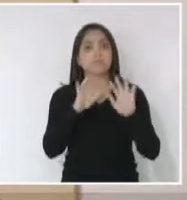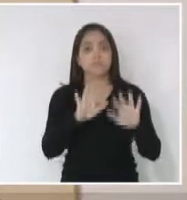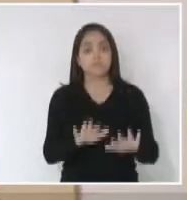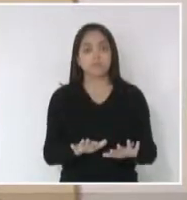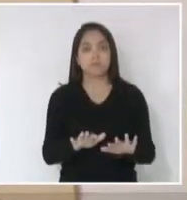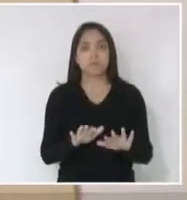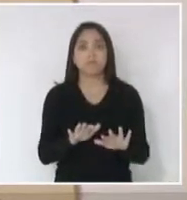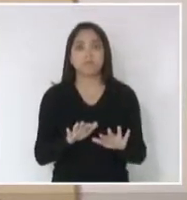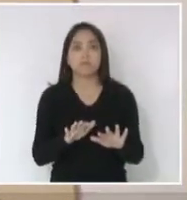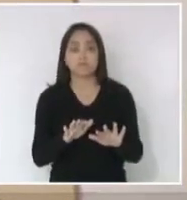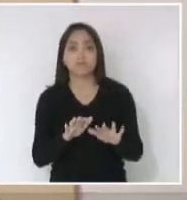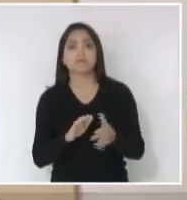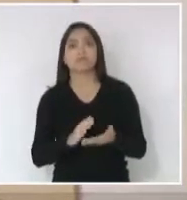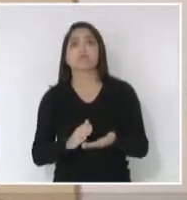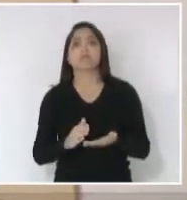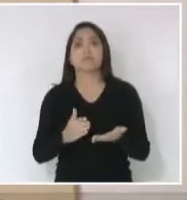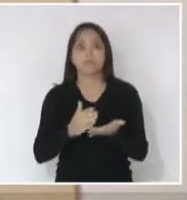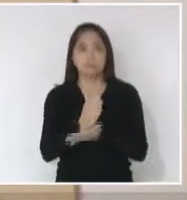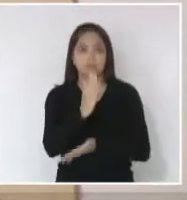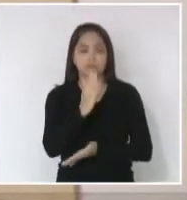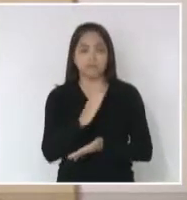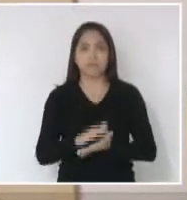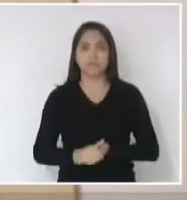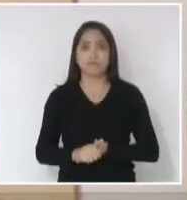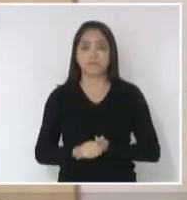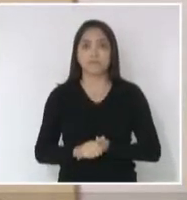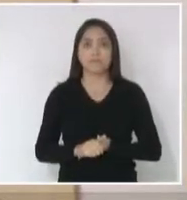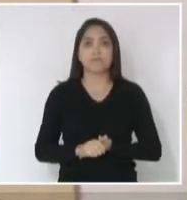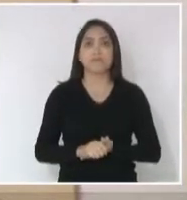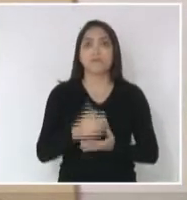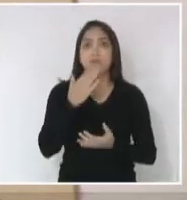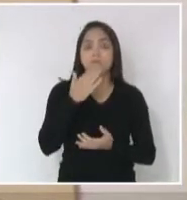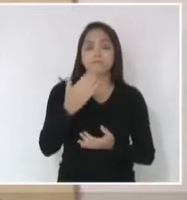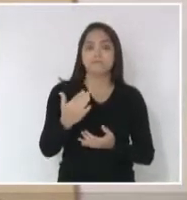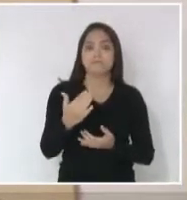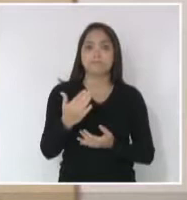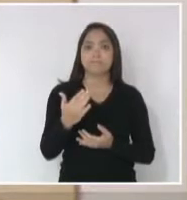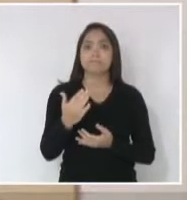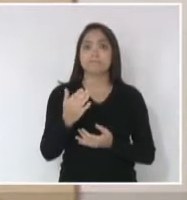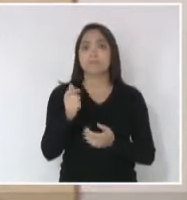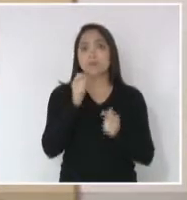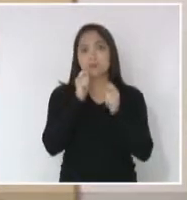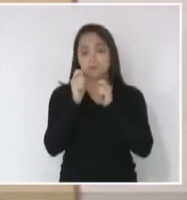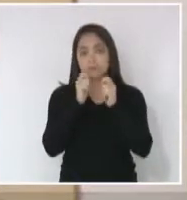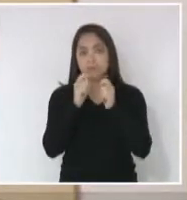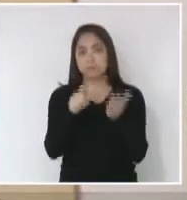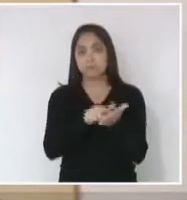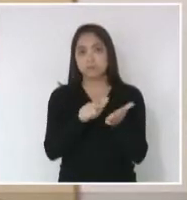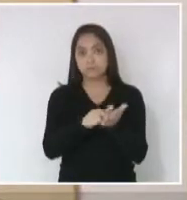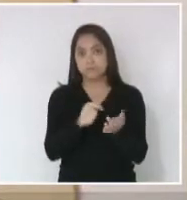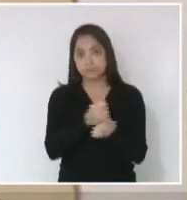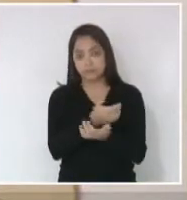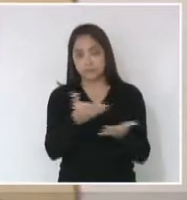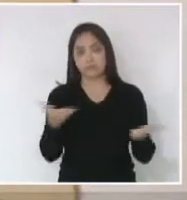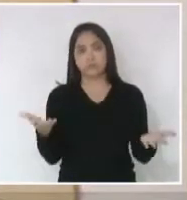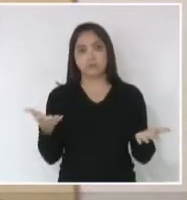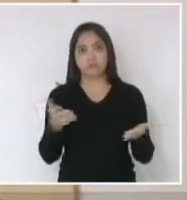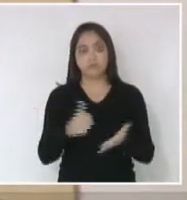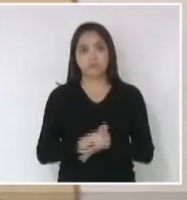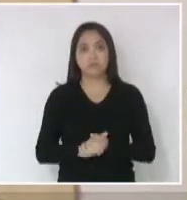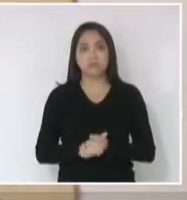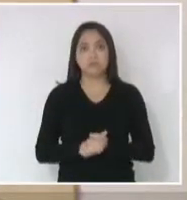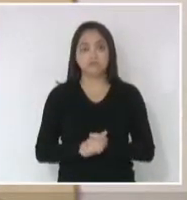tiver de acordo, permaneça como está. Aprovada. Solicito à assessoria que proceda à distribuição